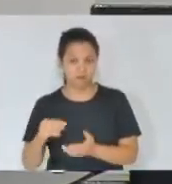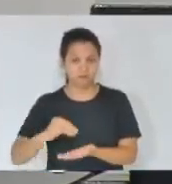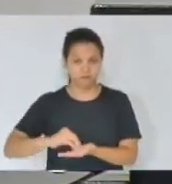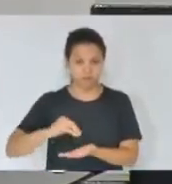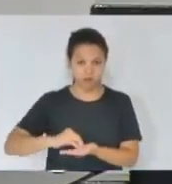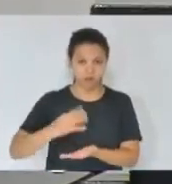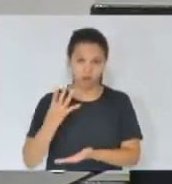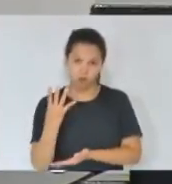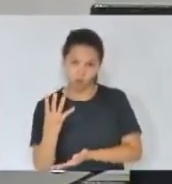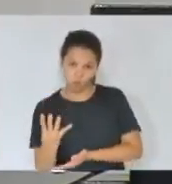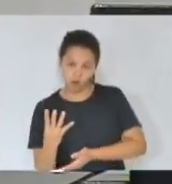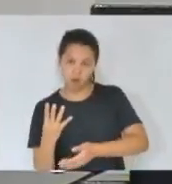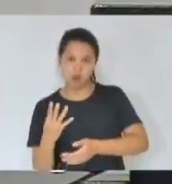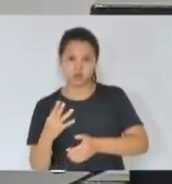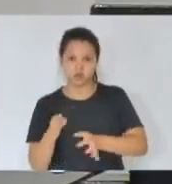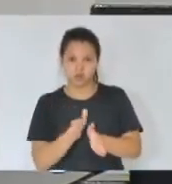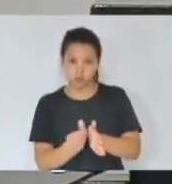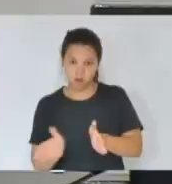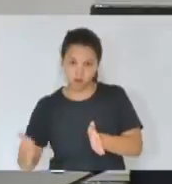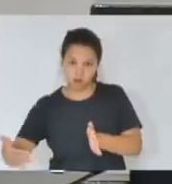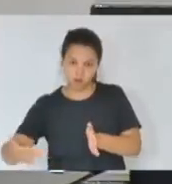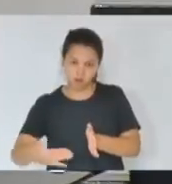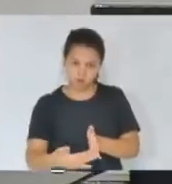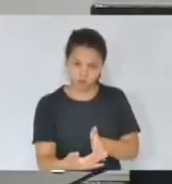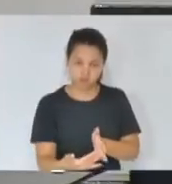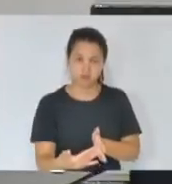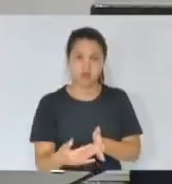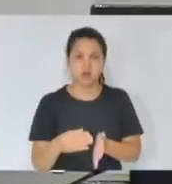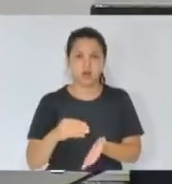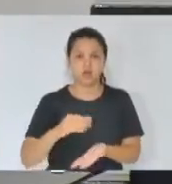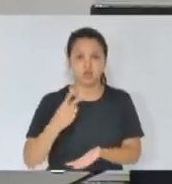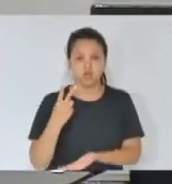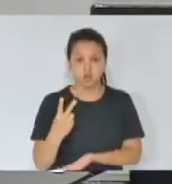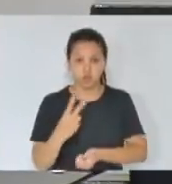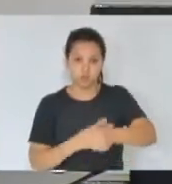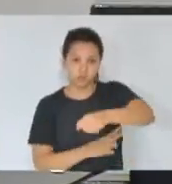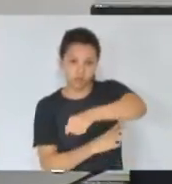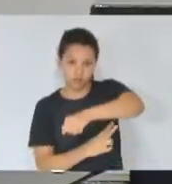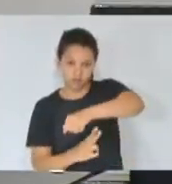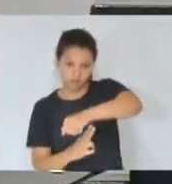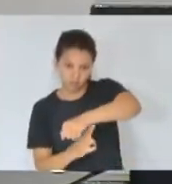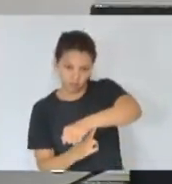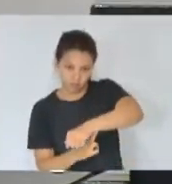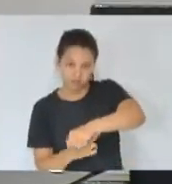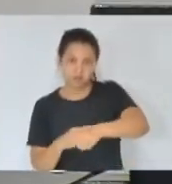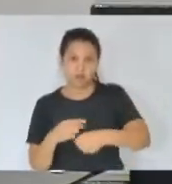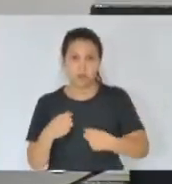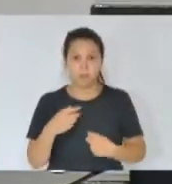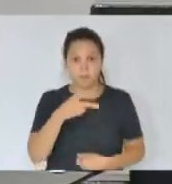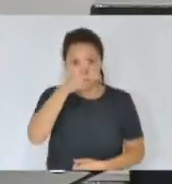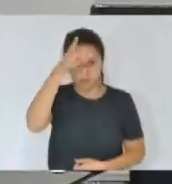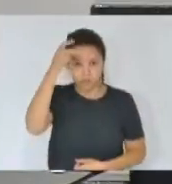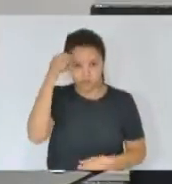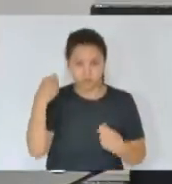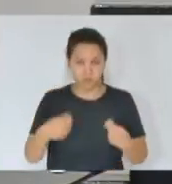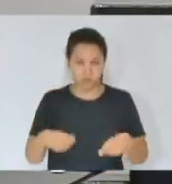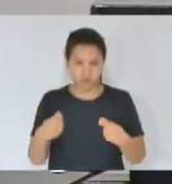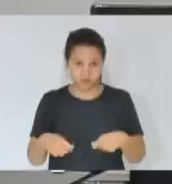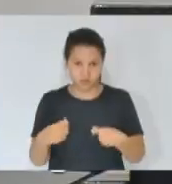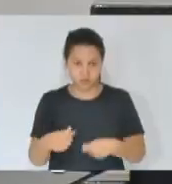2 elevados. O prefeito tem necessidade de conversar com o governador sobre